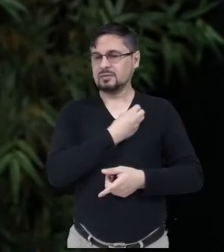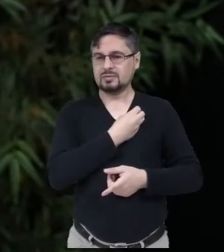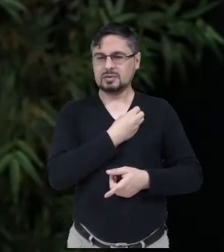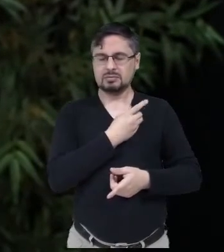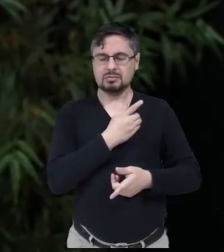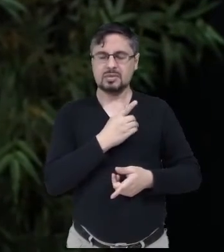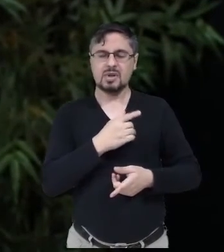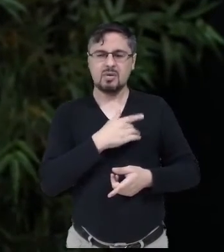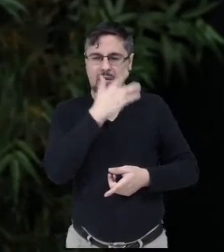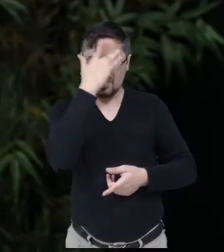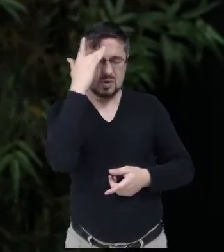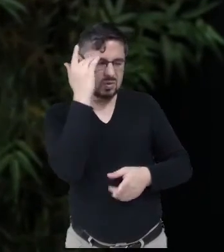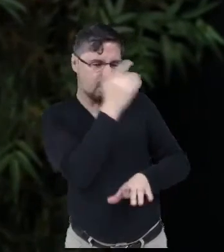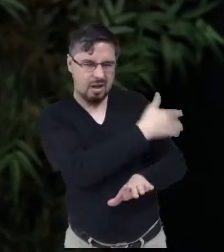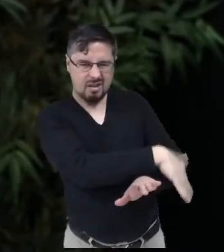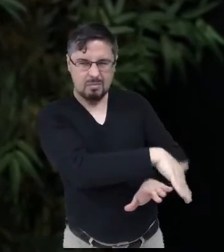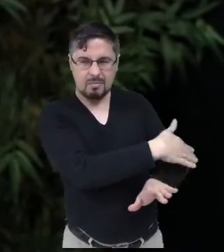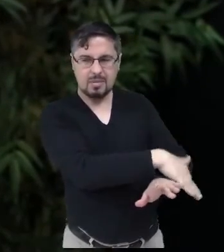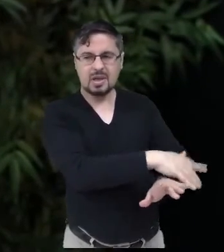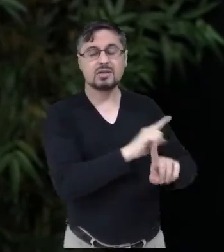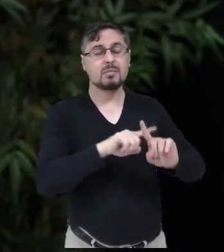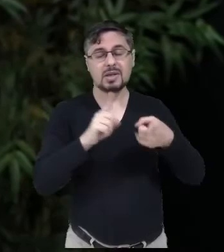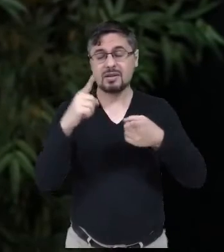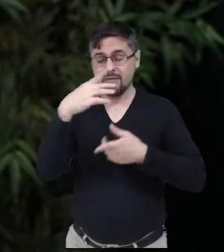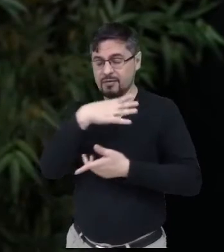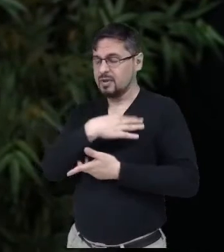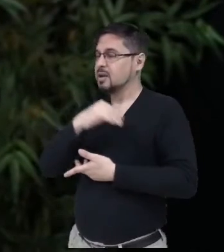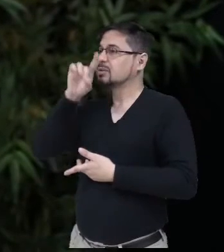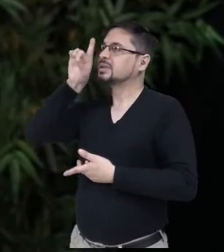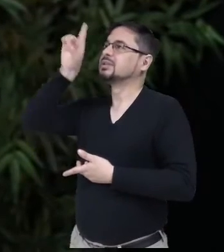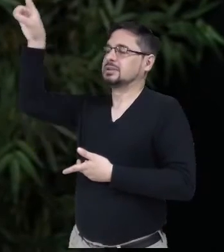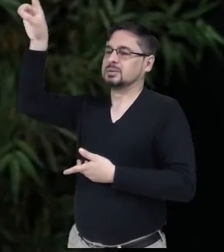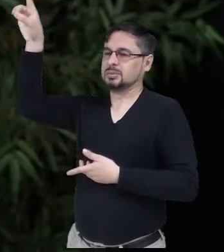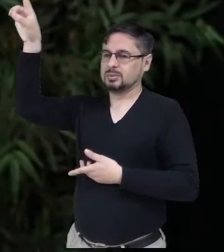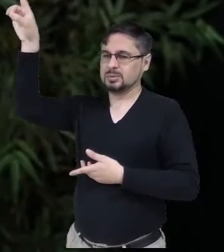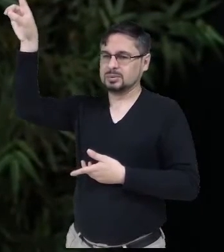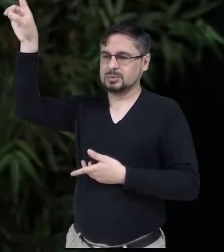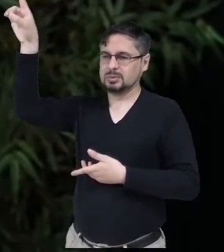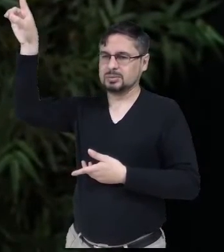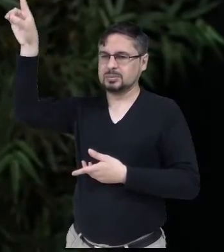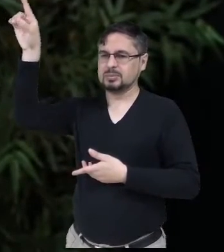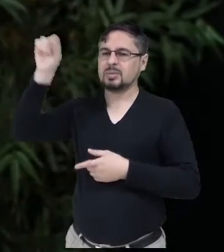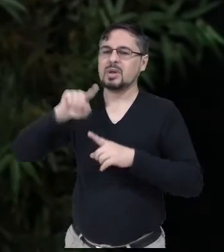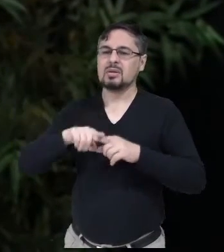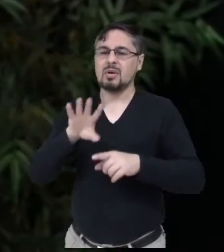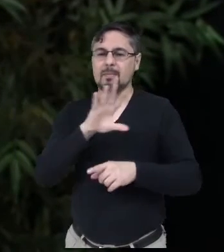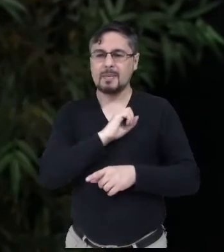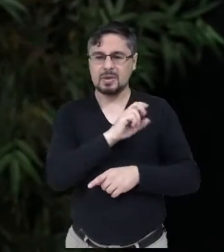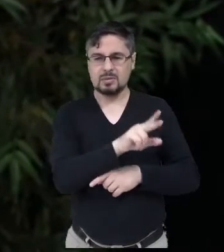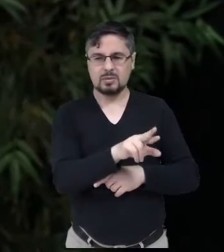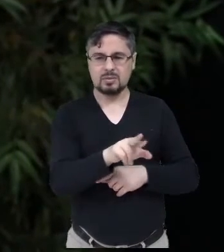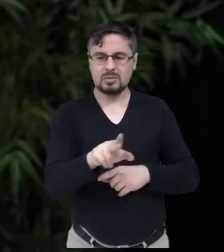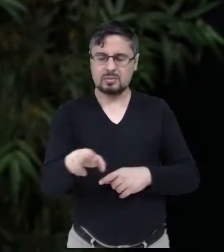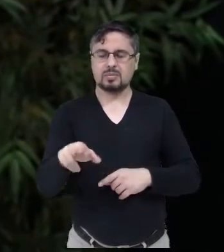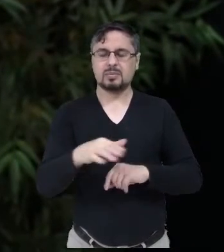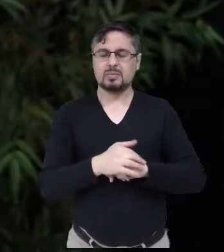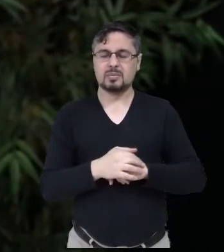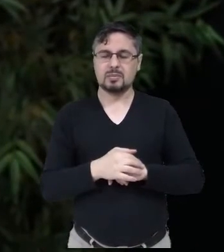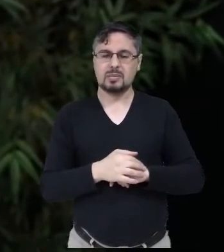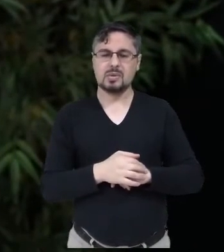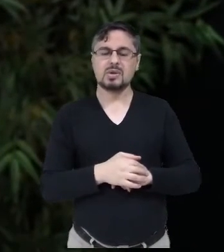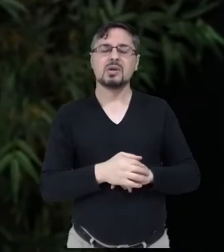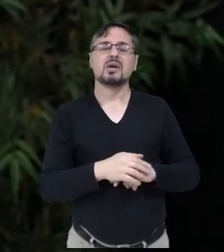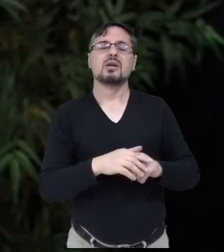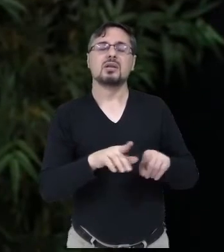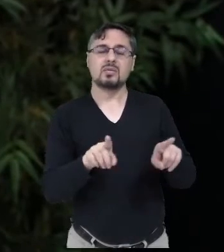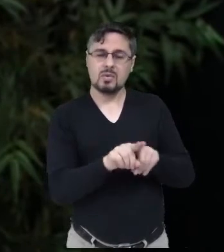para a sociedade, mas ele é feito filho de Deus. Meu amado, minha amada, assim como Jesus mudou a vida desse